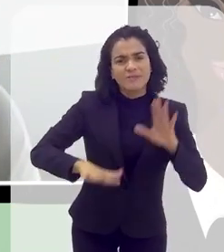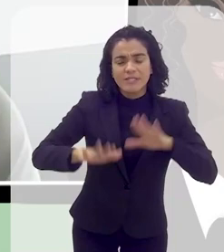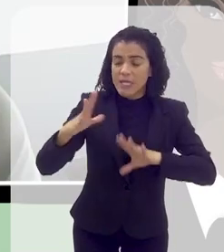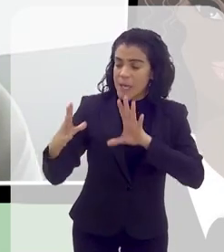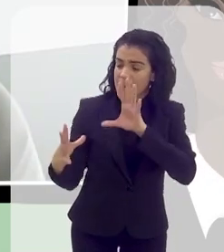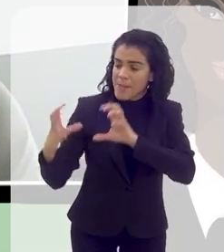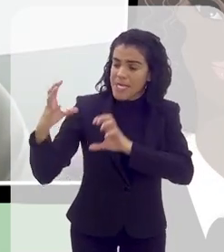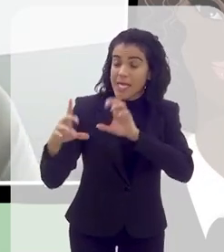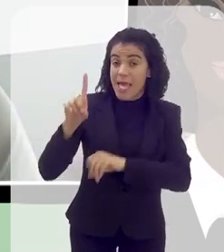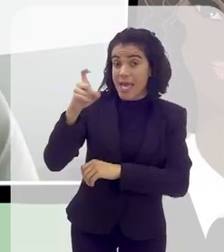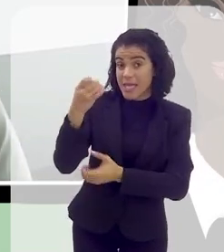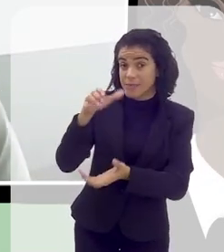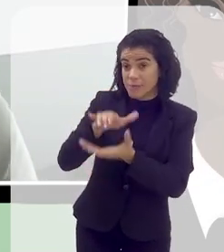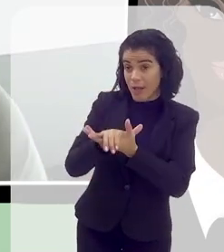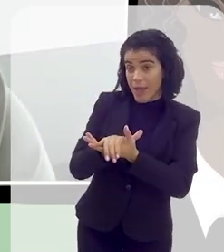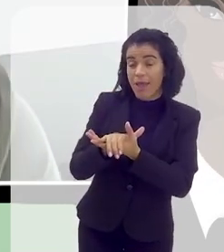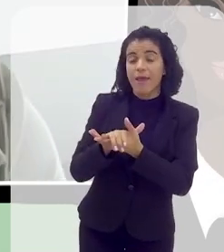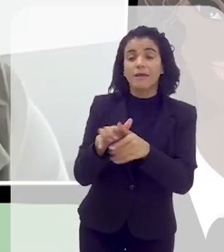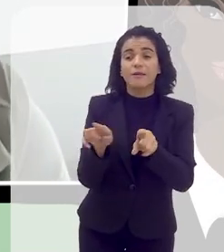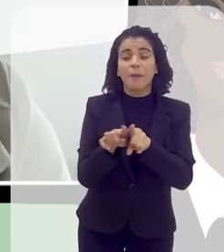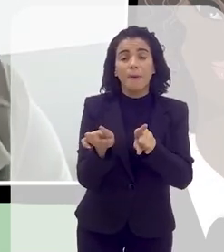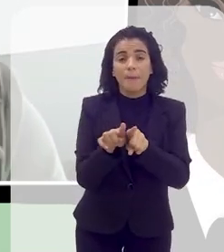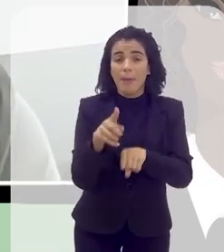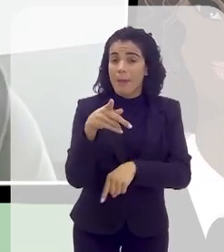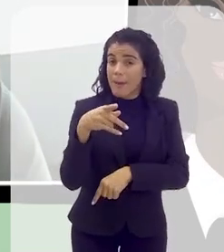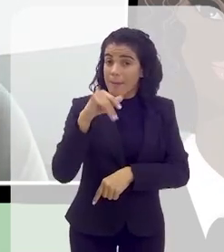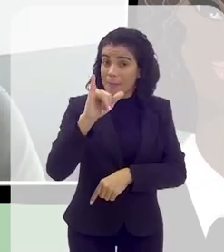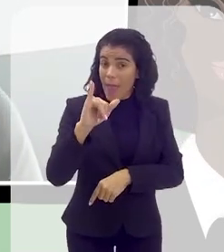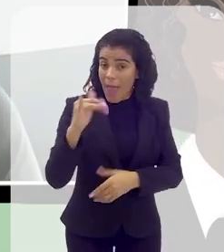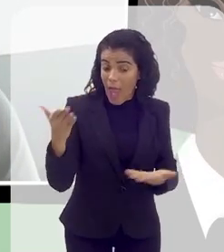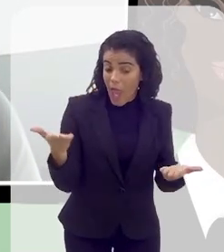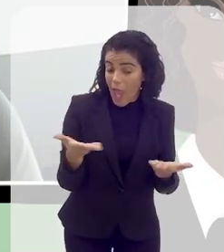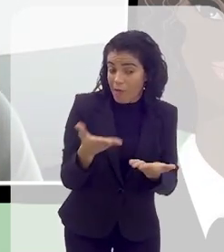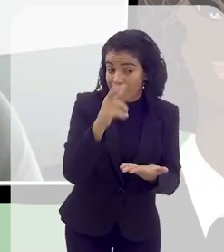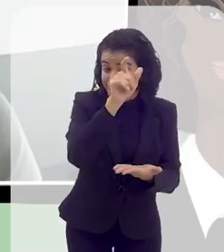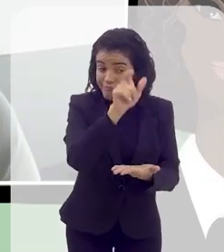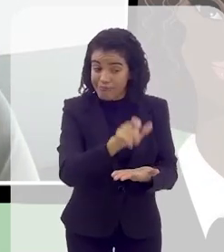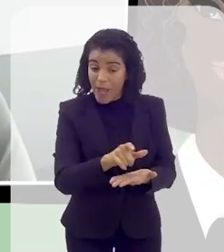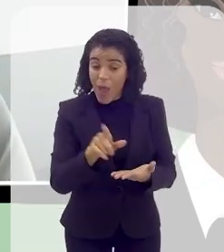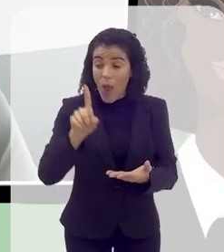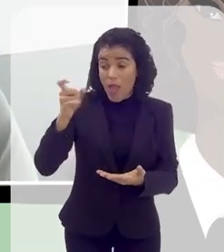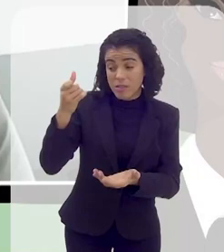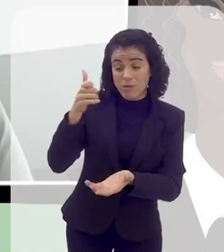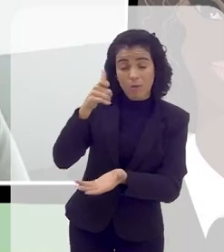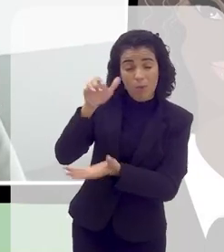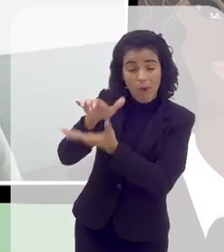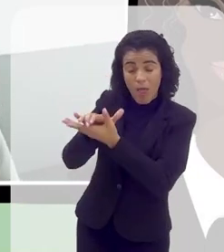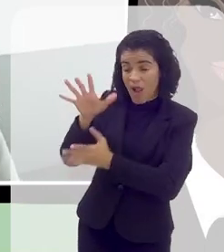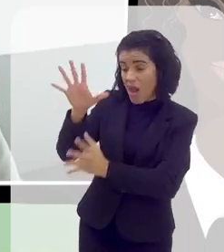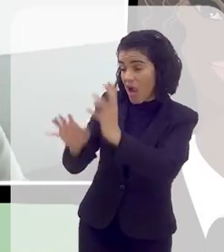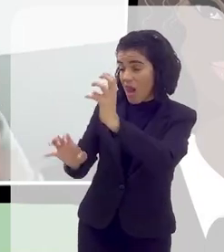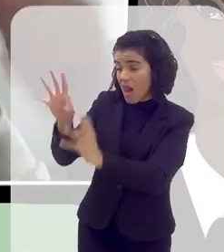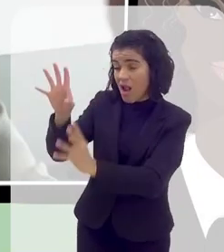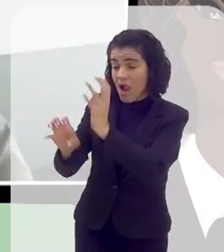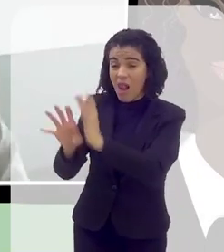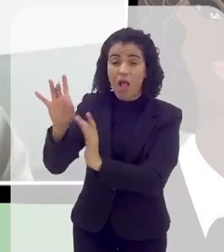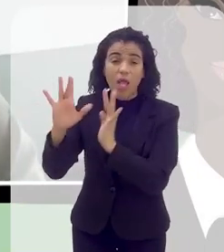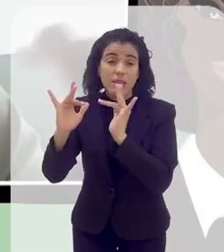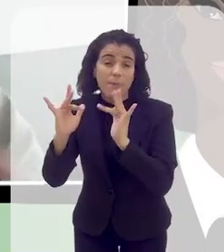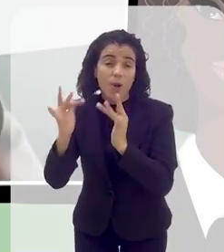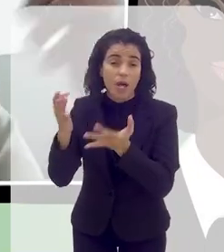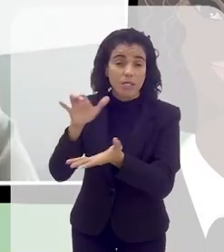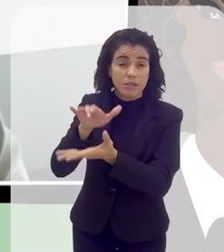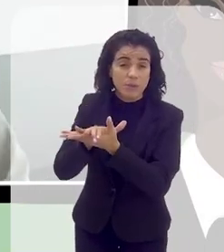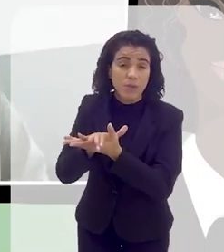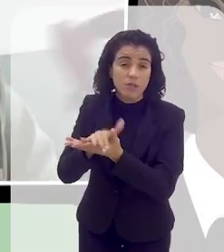brigas entre a ex-mulher e esse pai dessa família, né? E aí a ex-mulher cria problema com a